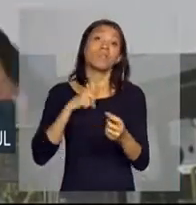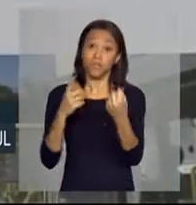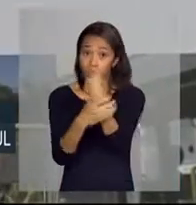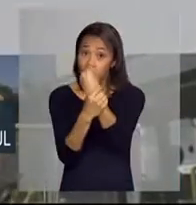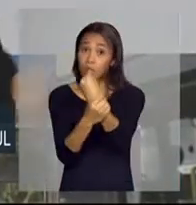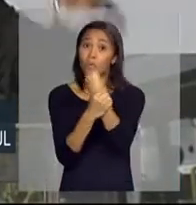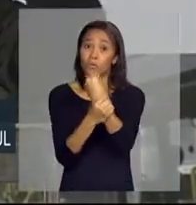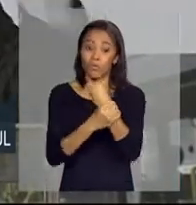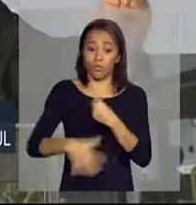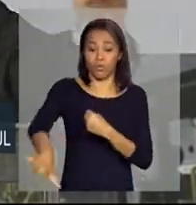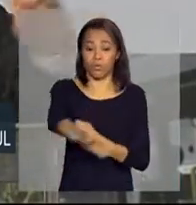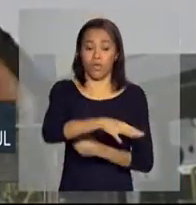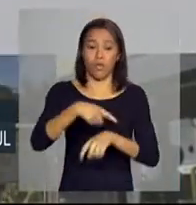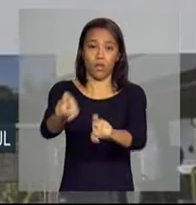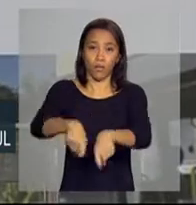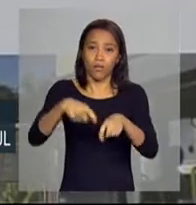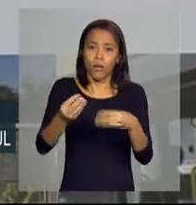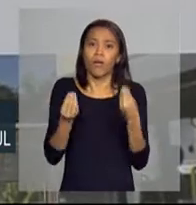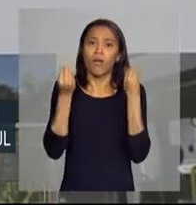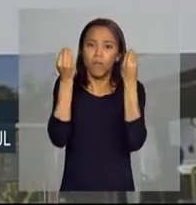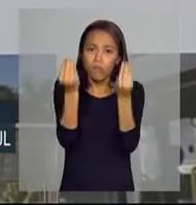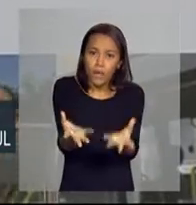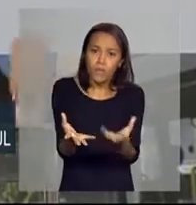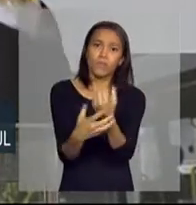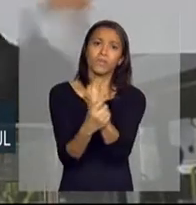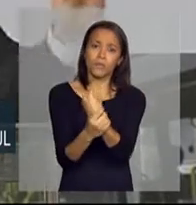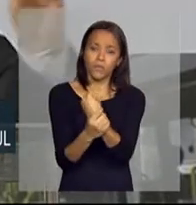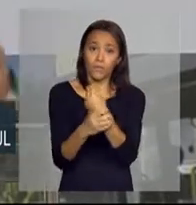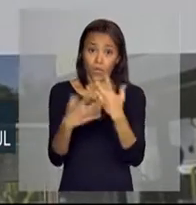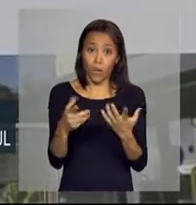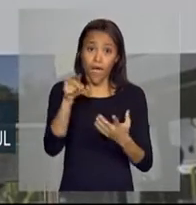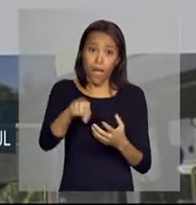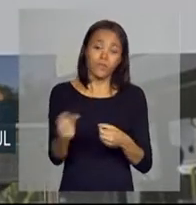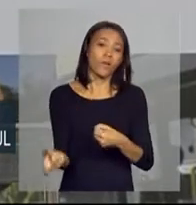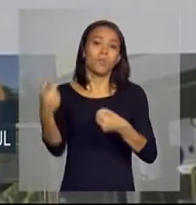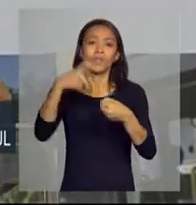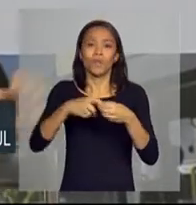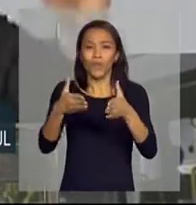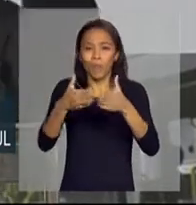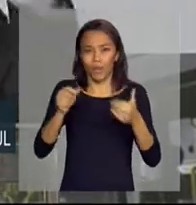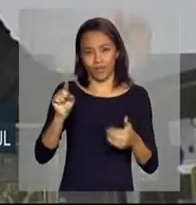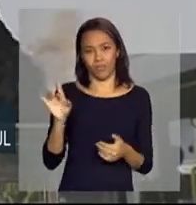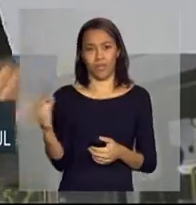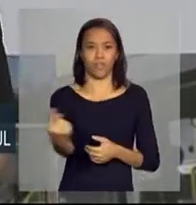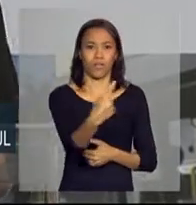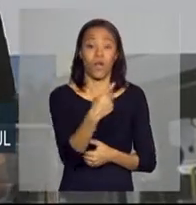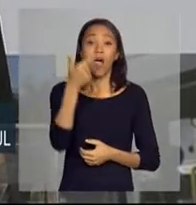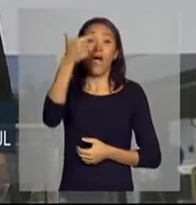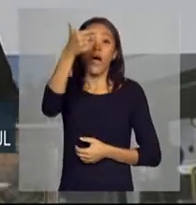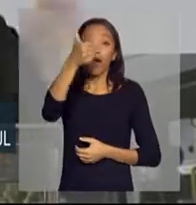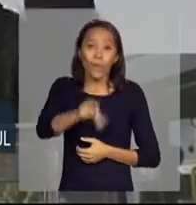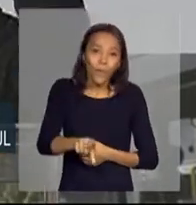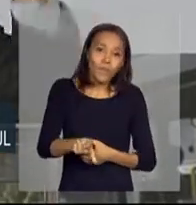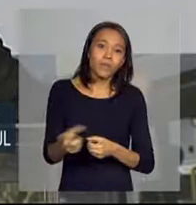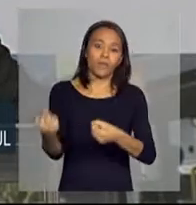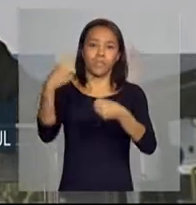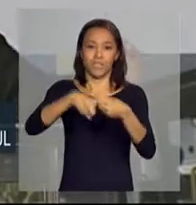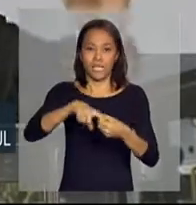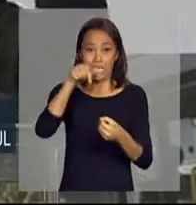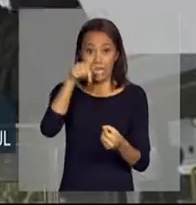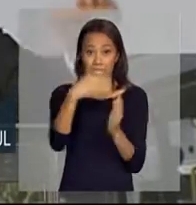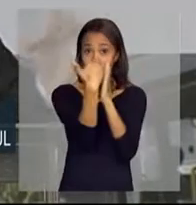junto do Pronaf, para dar segurança de renda ao agricultor. Então, essa é uma parceria que eu peço a vocês. A outra parceria é com o